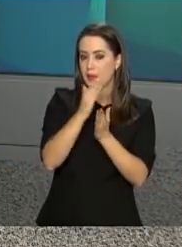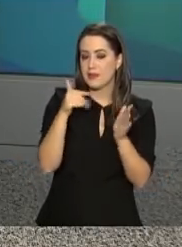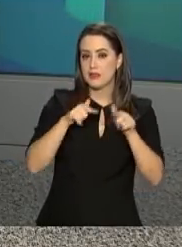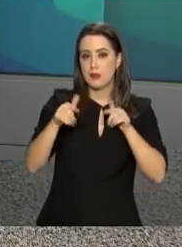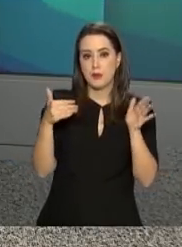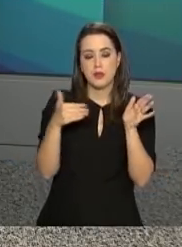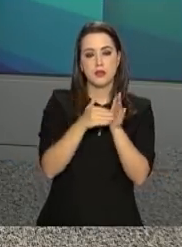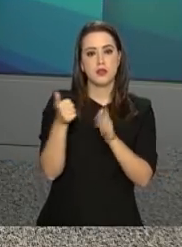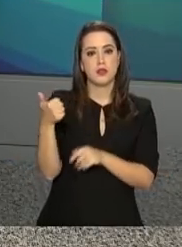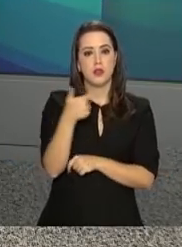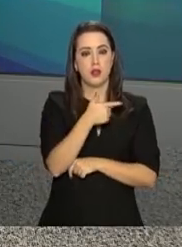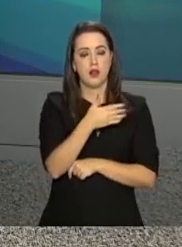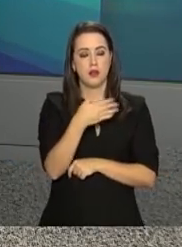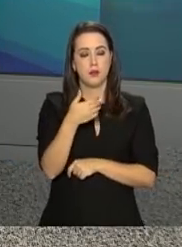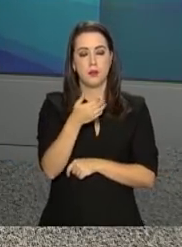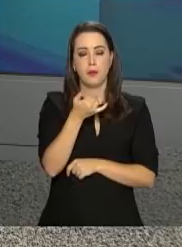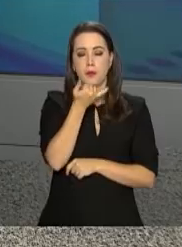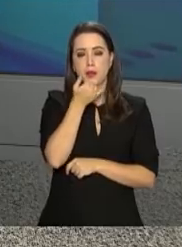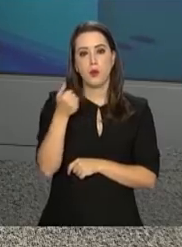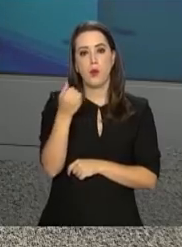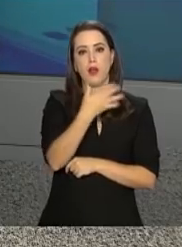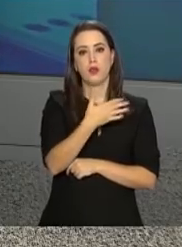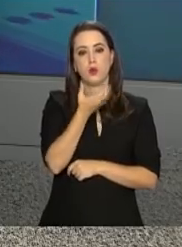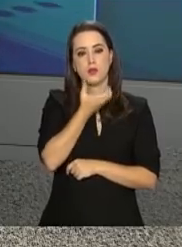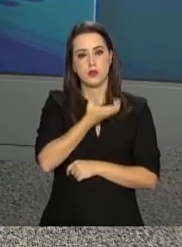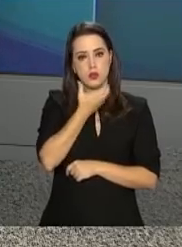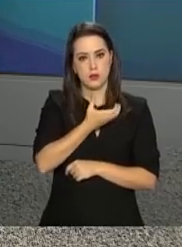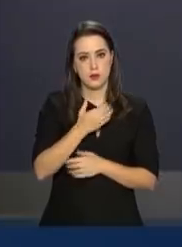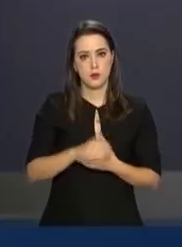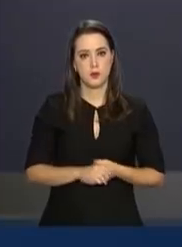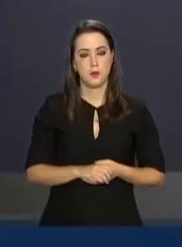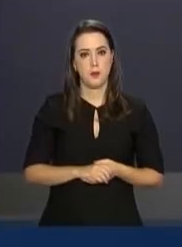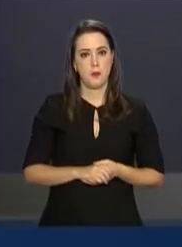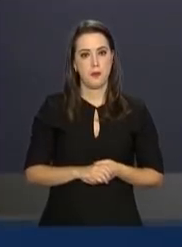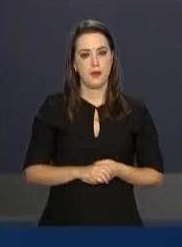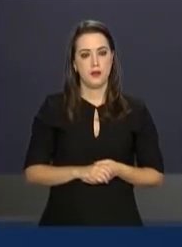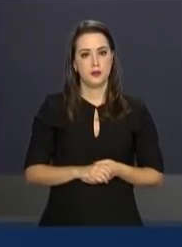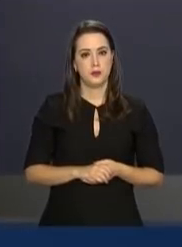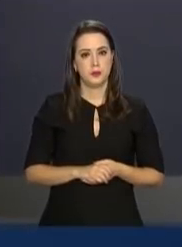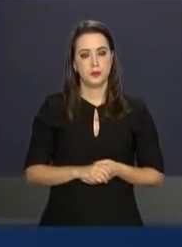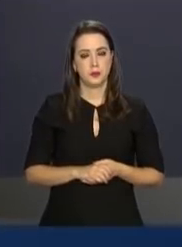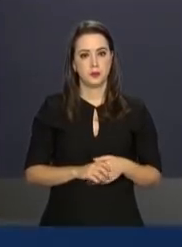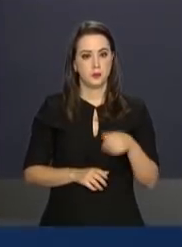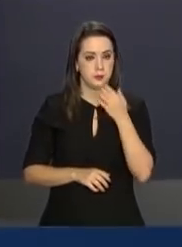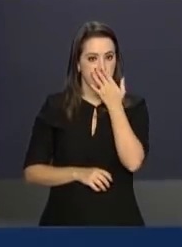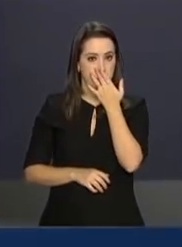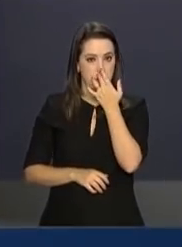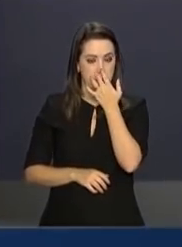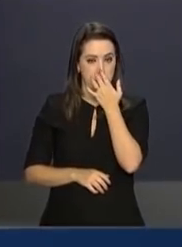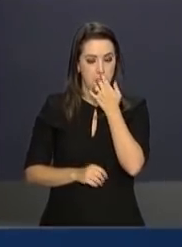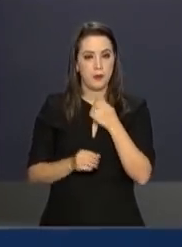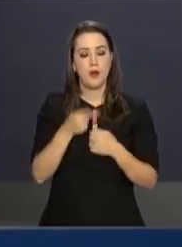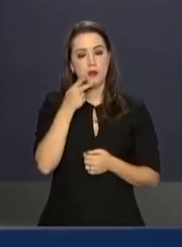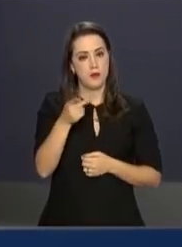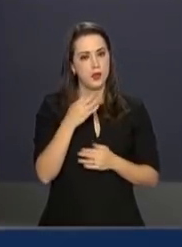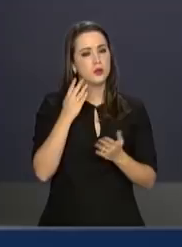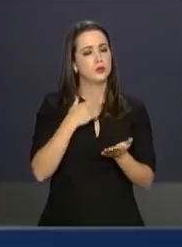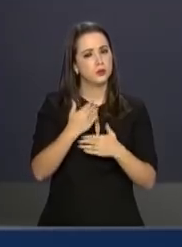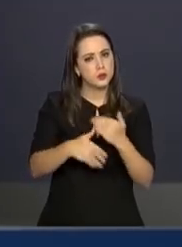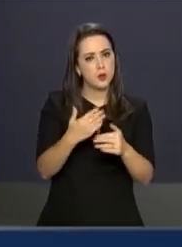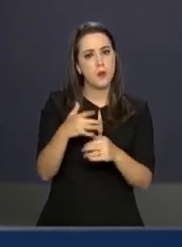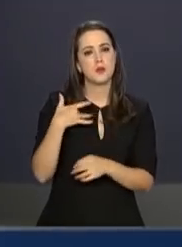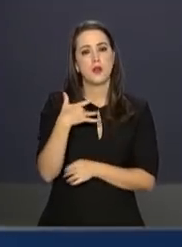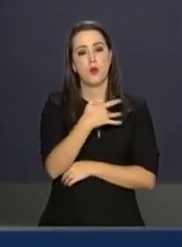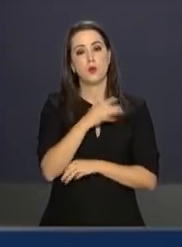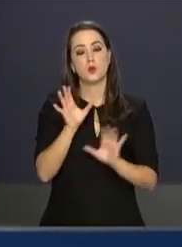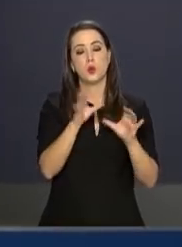começar o trabalho até o dia 14 de exro e ainda sobre saúde os agentes Já estão nas ruas de